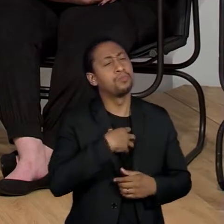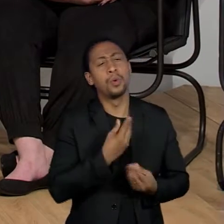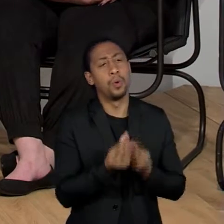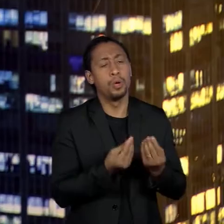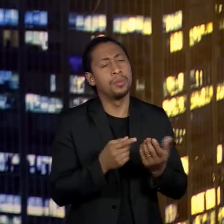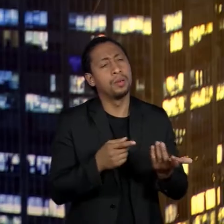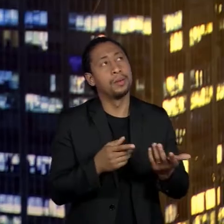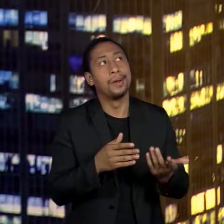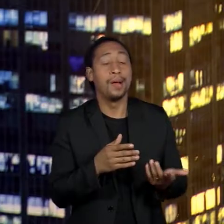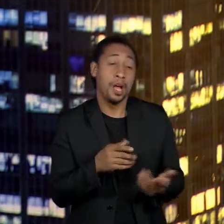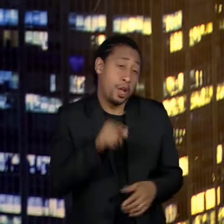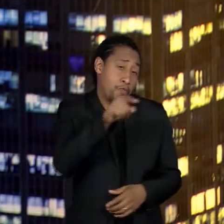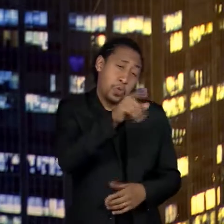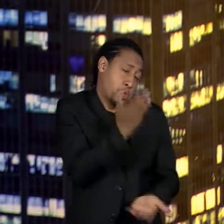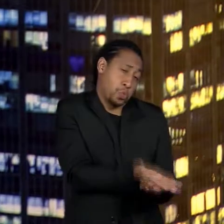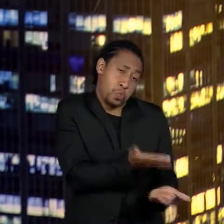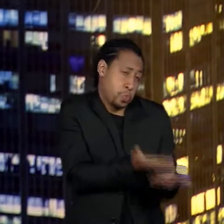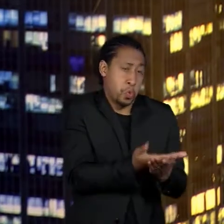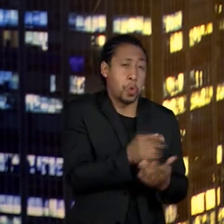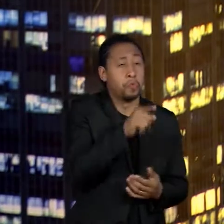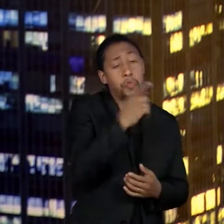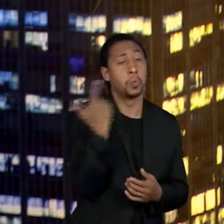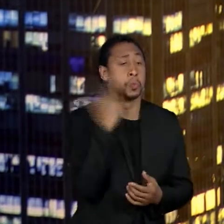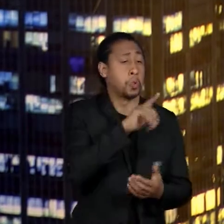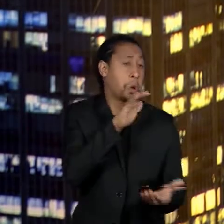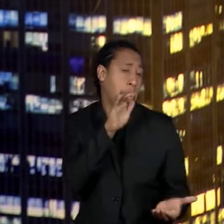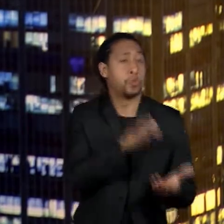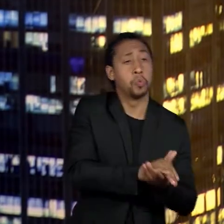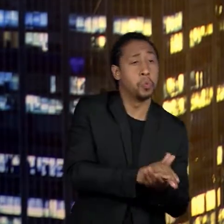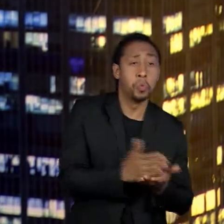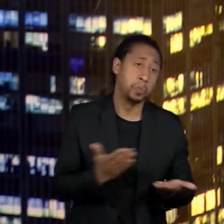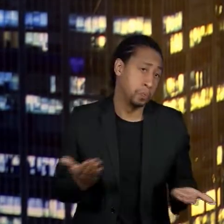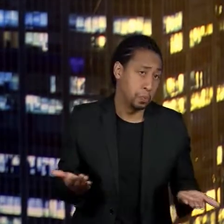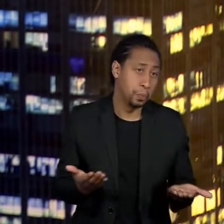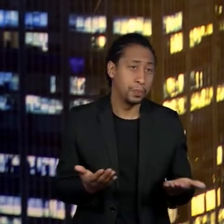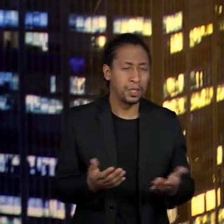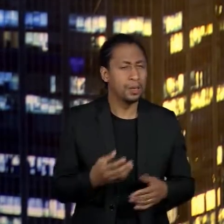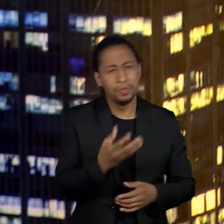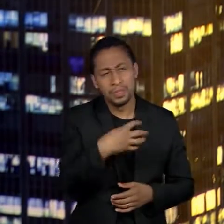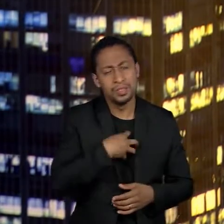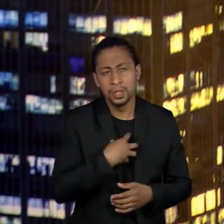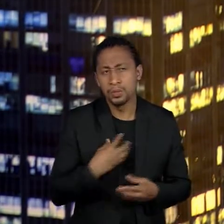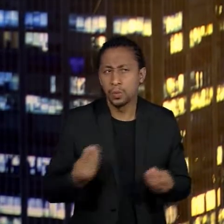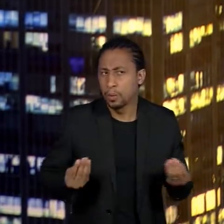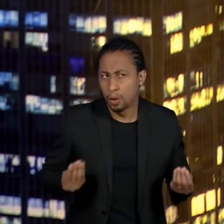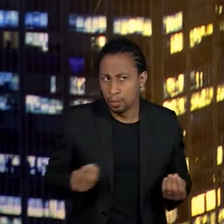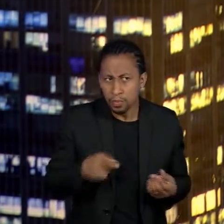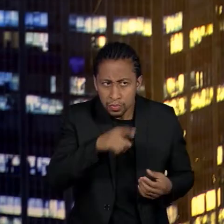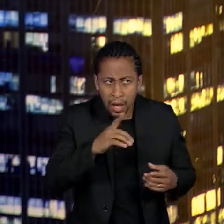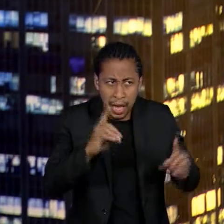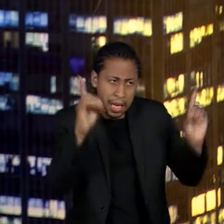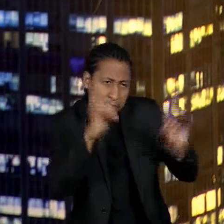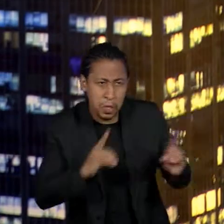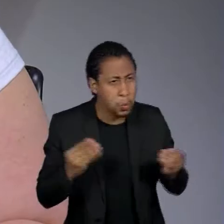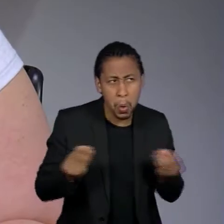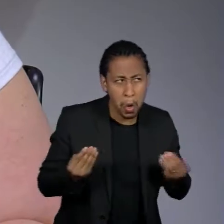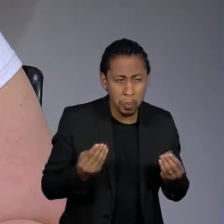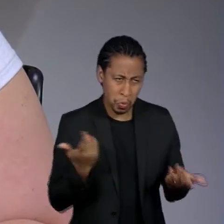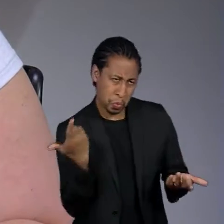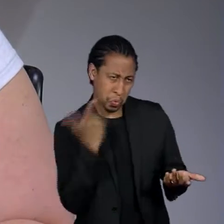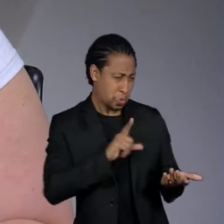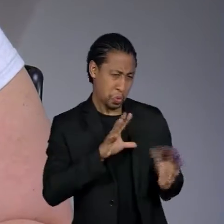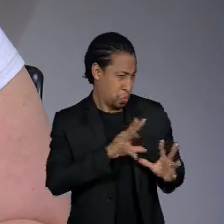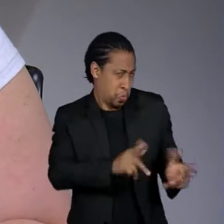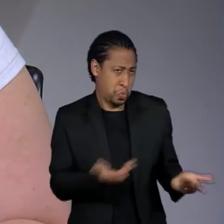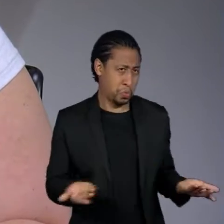você estudou, você casou, como é que você é deficiente, né? As pessoas costumam fazer